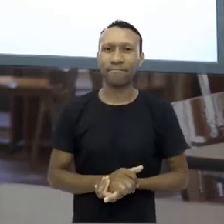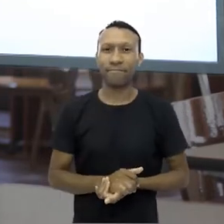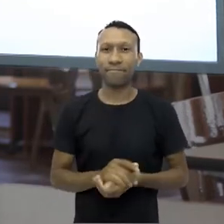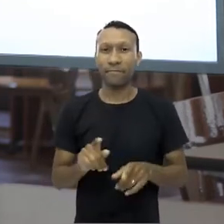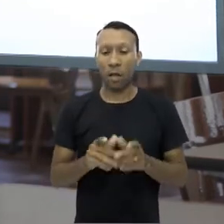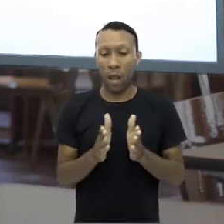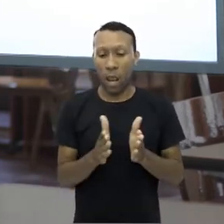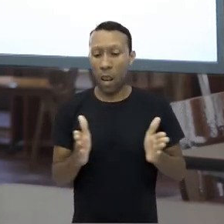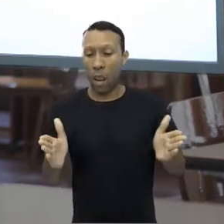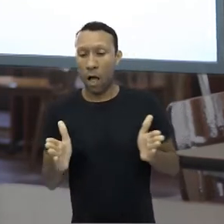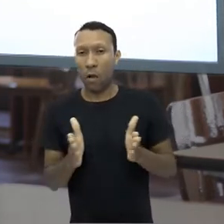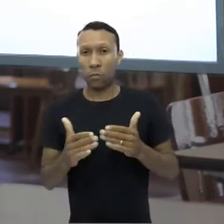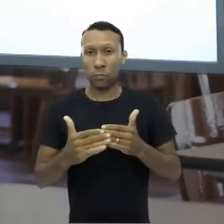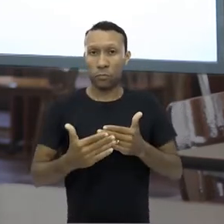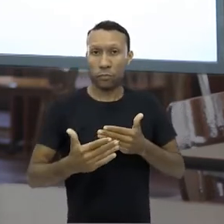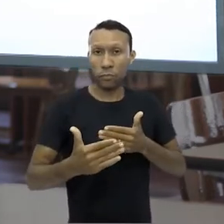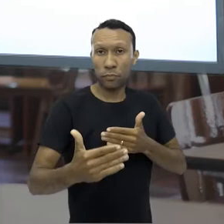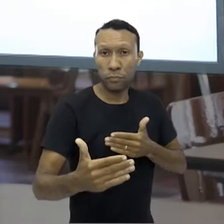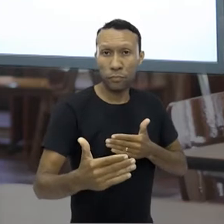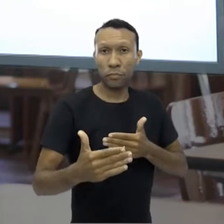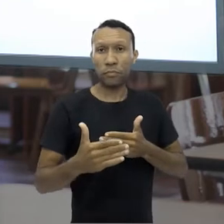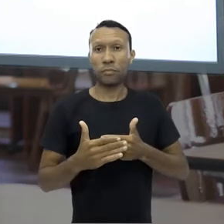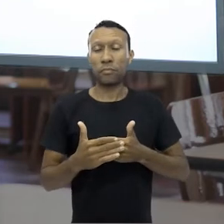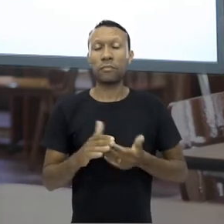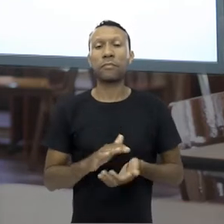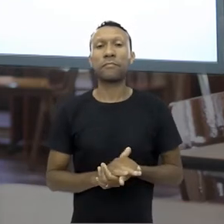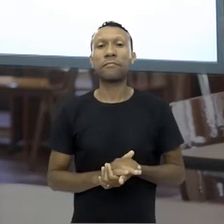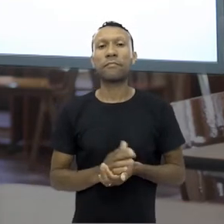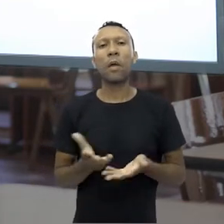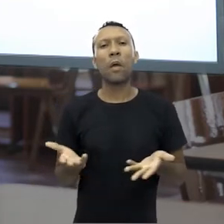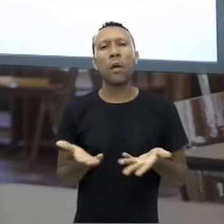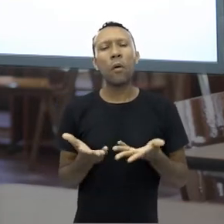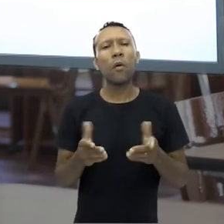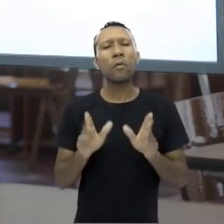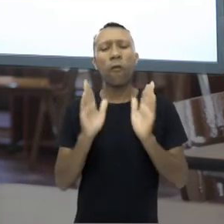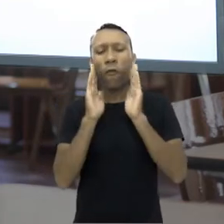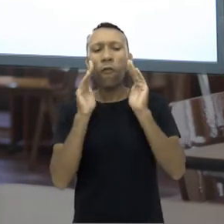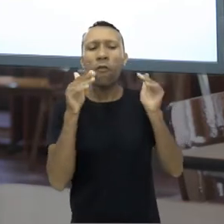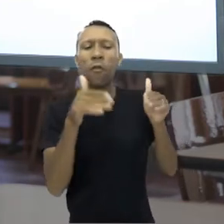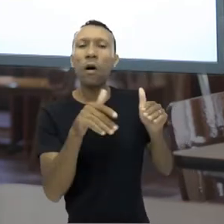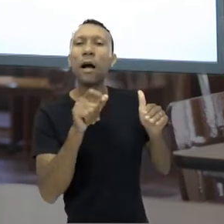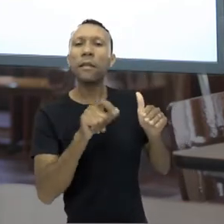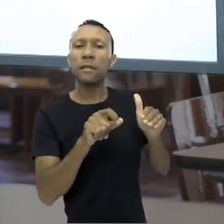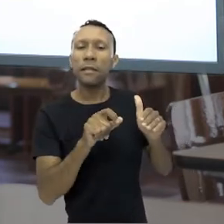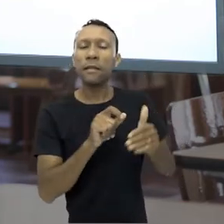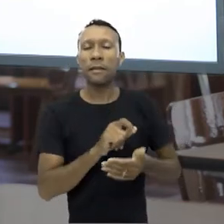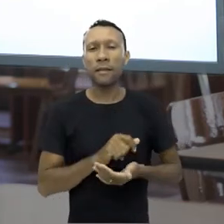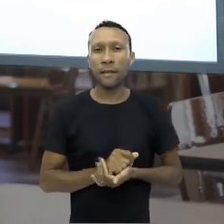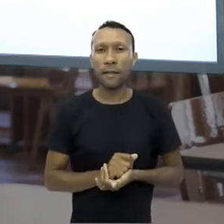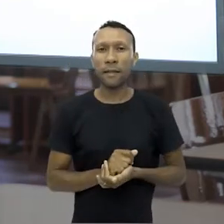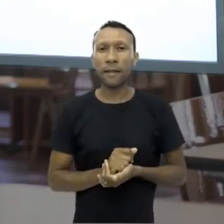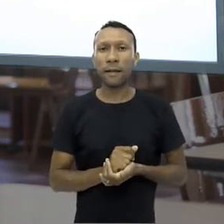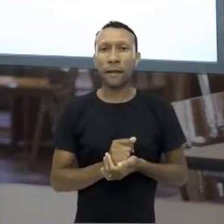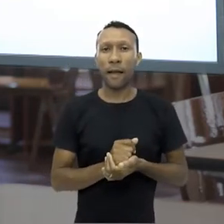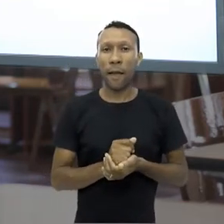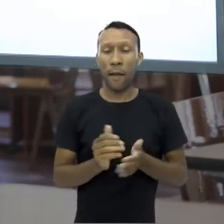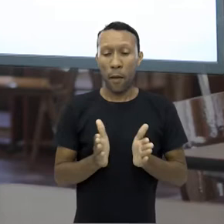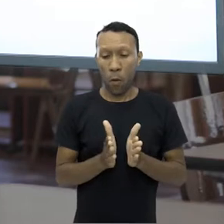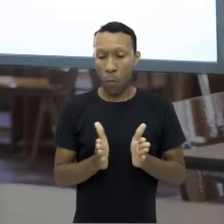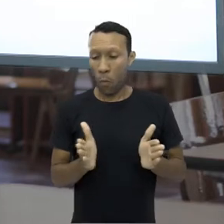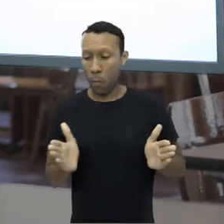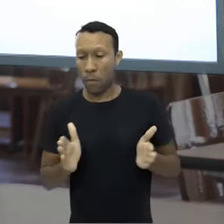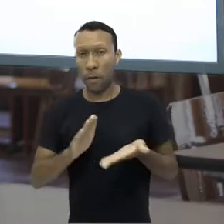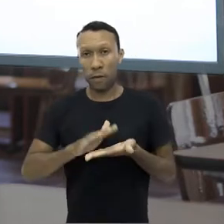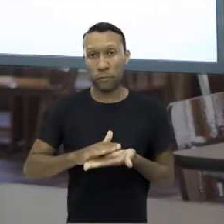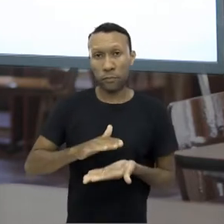também os conceitos de largura e comprimento, tá certo? E hoje também a gente vai focar mais em diferenciar o que é comprimento